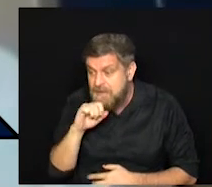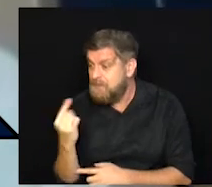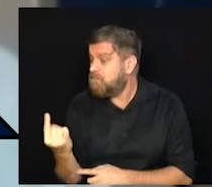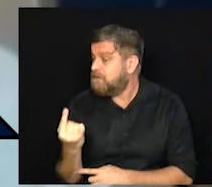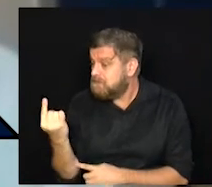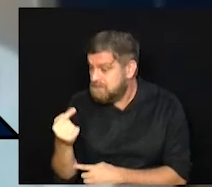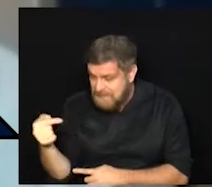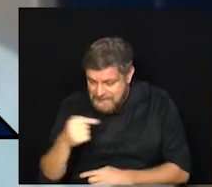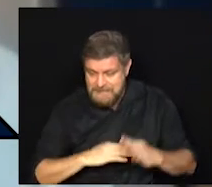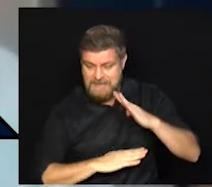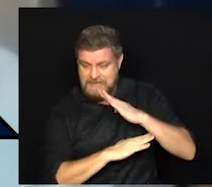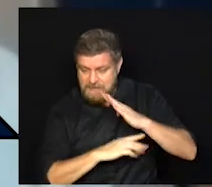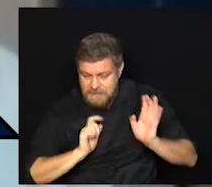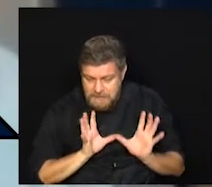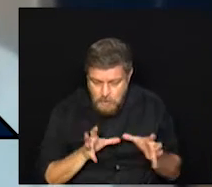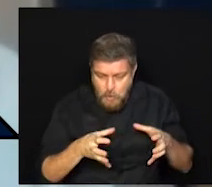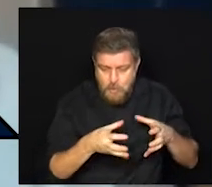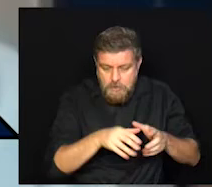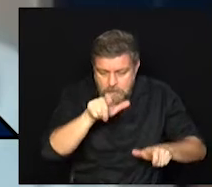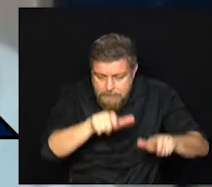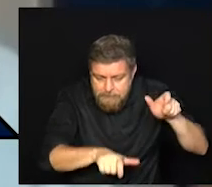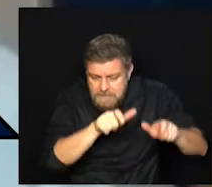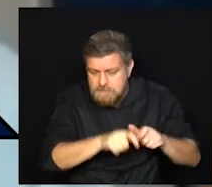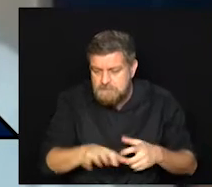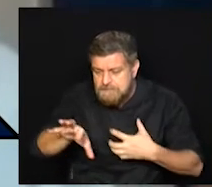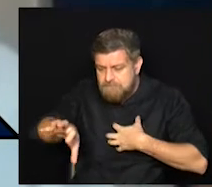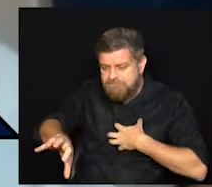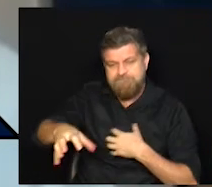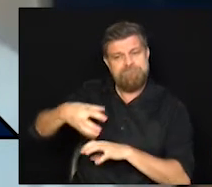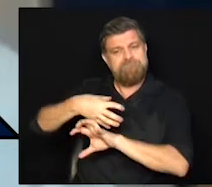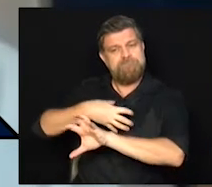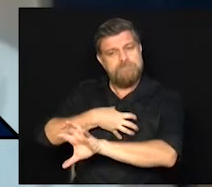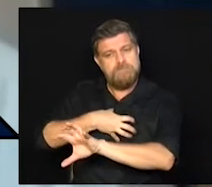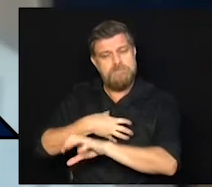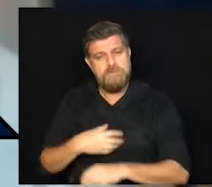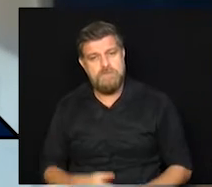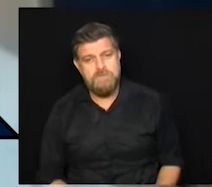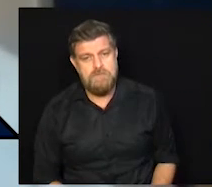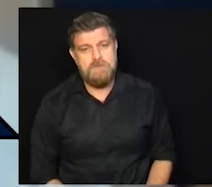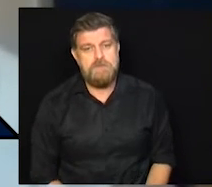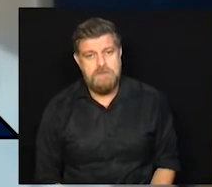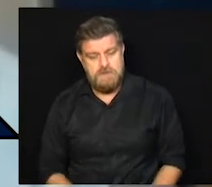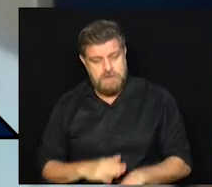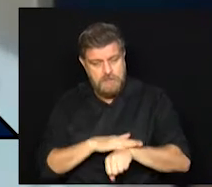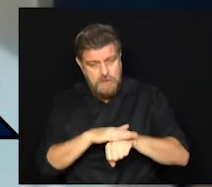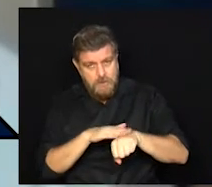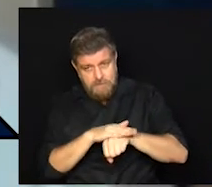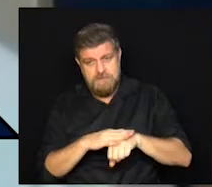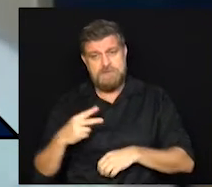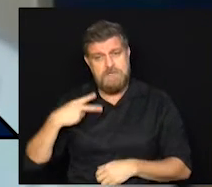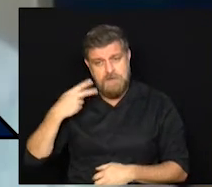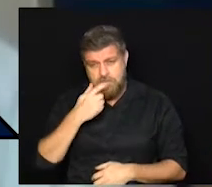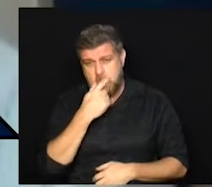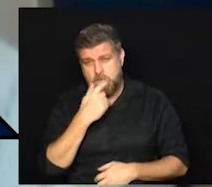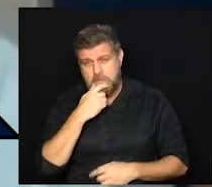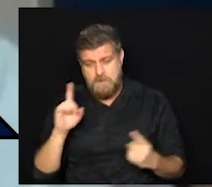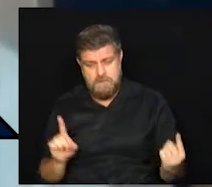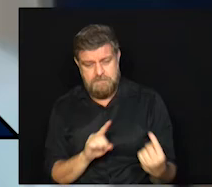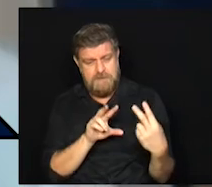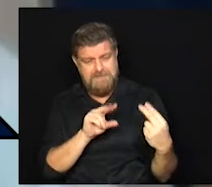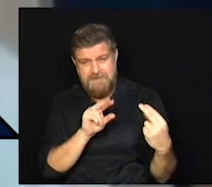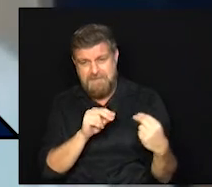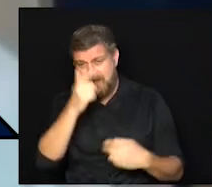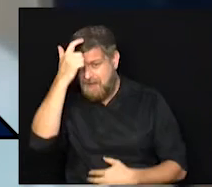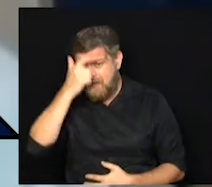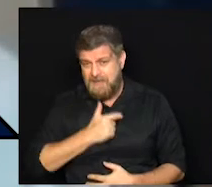Câmara que tem a mesma empatia, e eu disse isso para o vereador Marrom, embora eu não possa participar